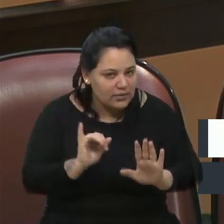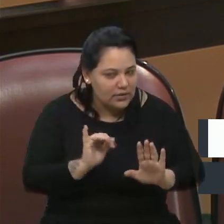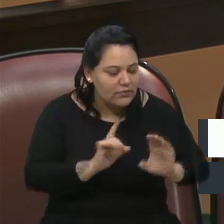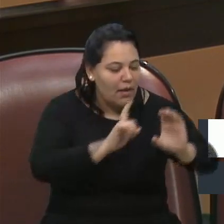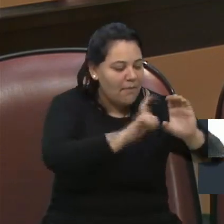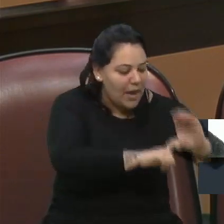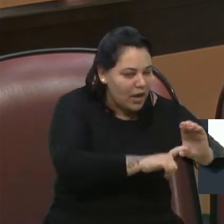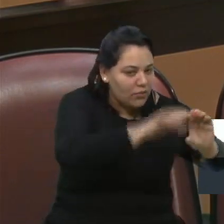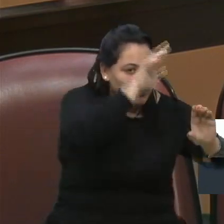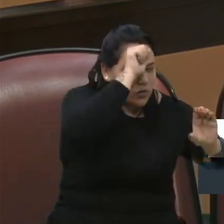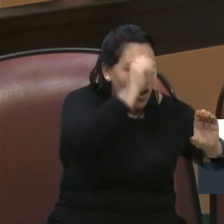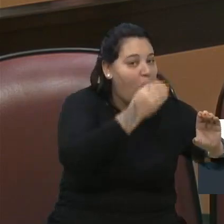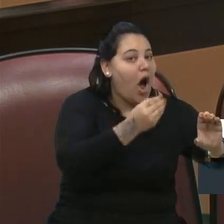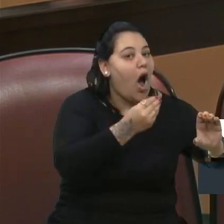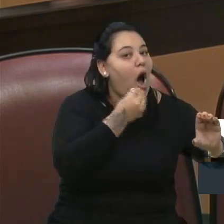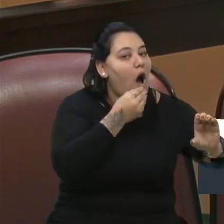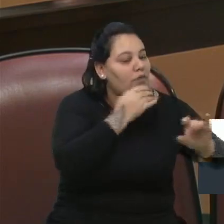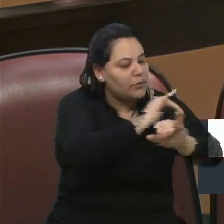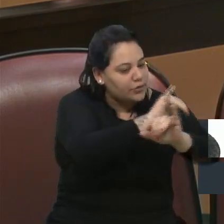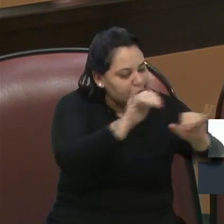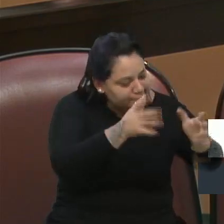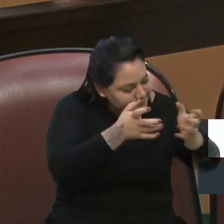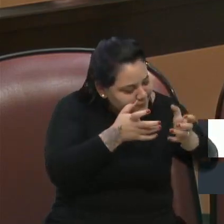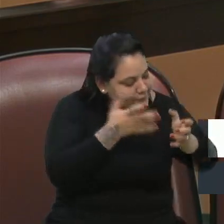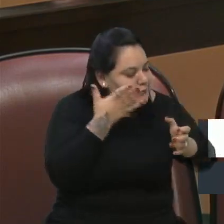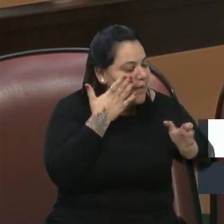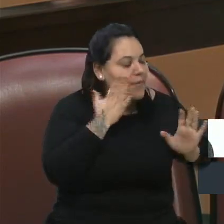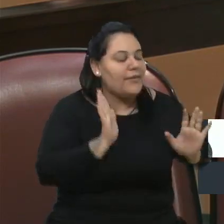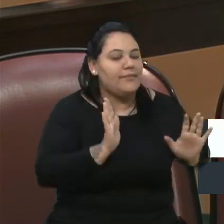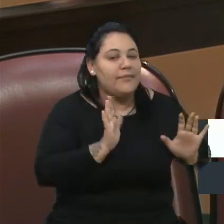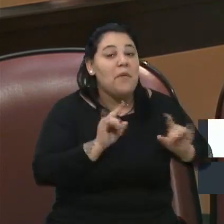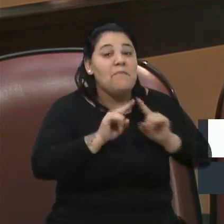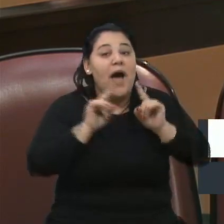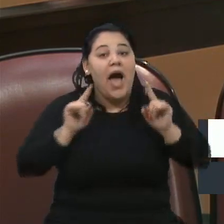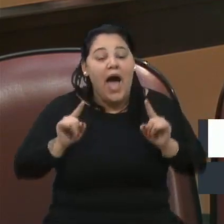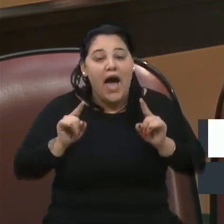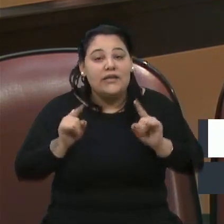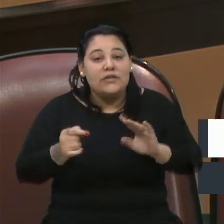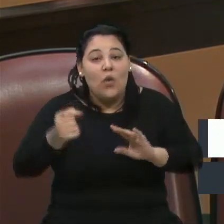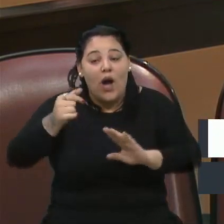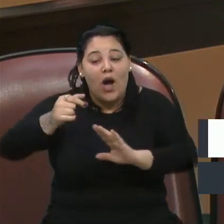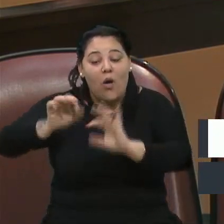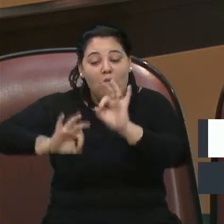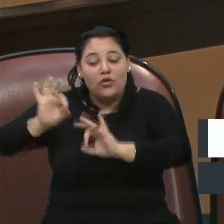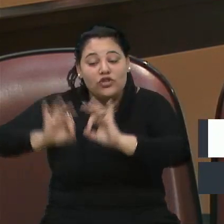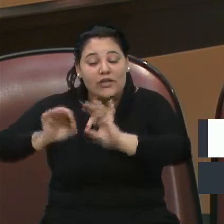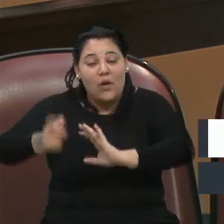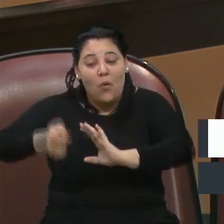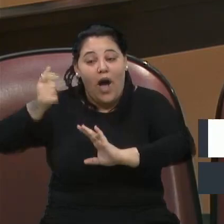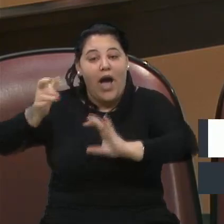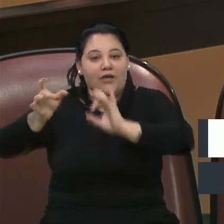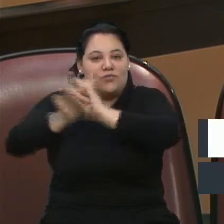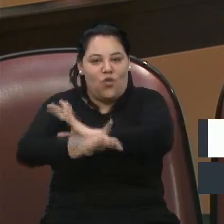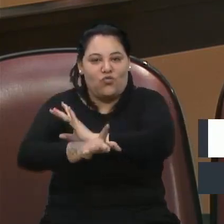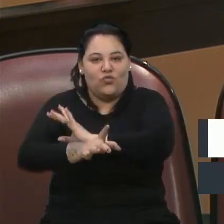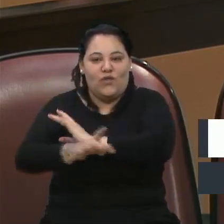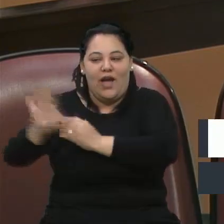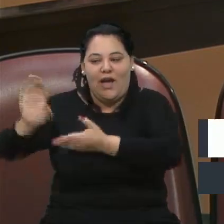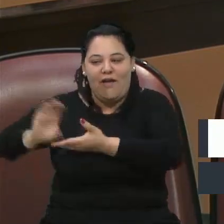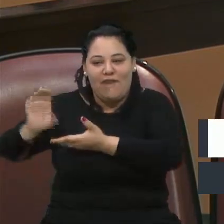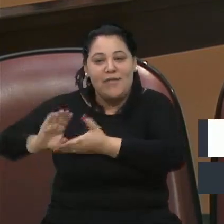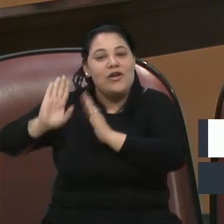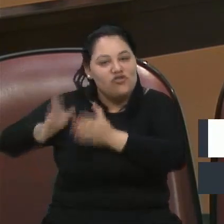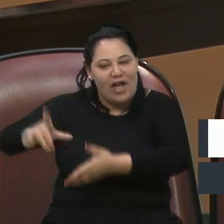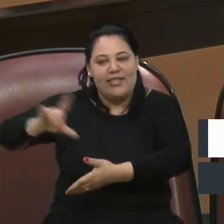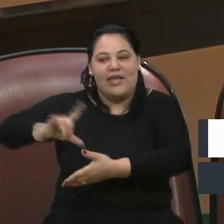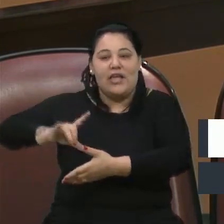claro que não é uma notícia que eu gostaria de ver. Estaria praticamente o projeto pronto, recurso garantido, é só a liberação